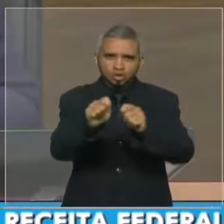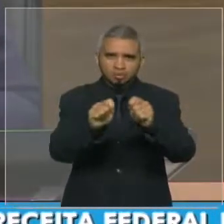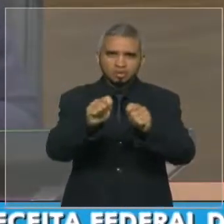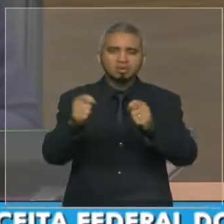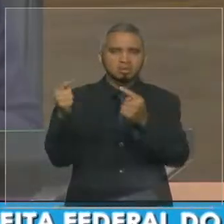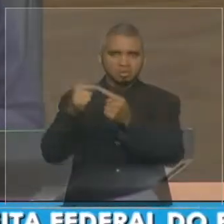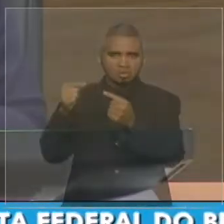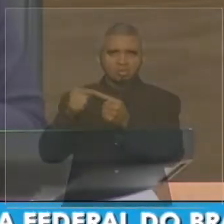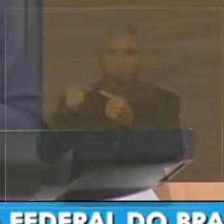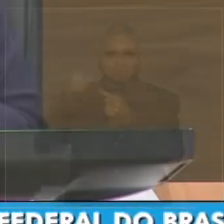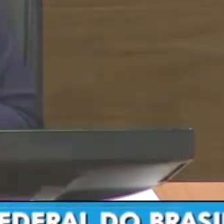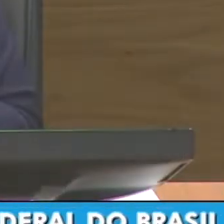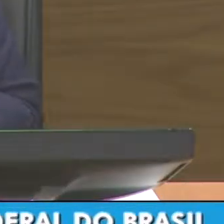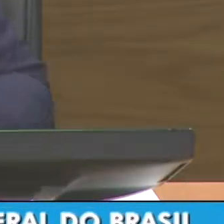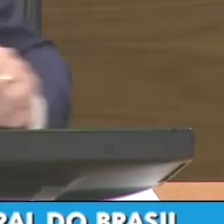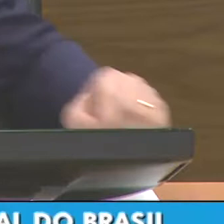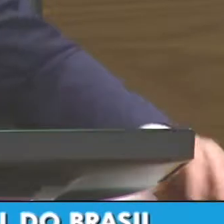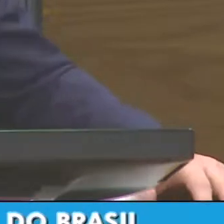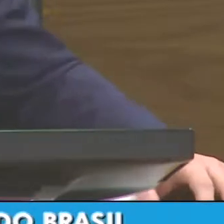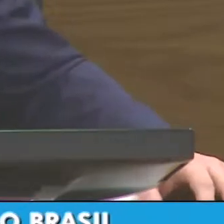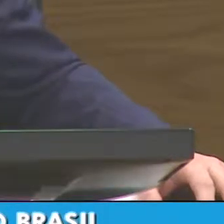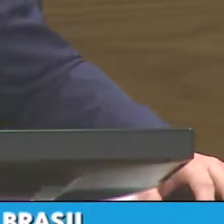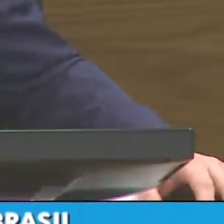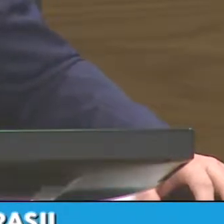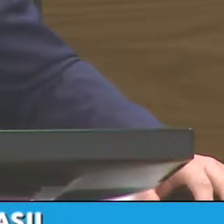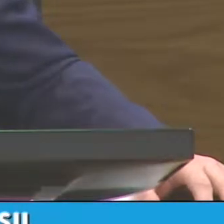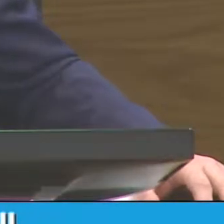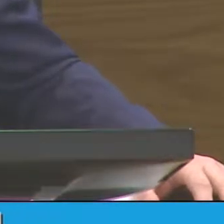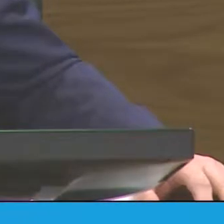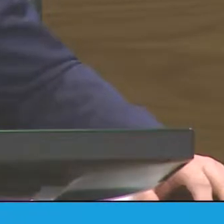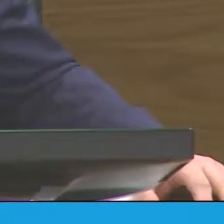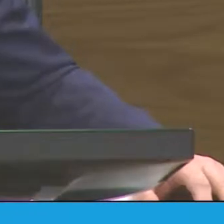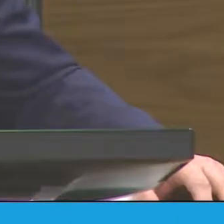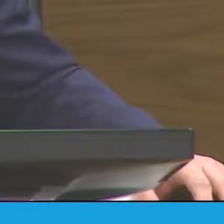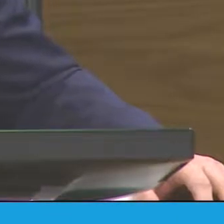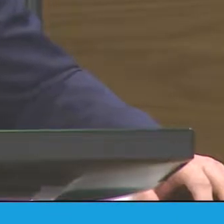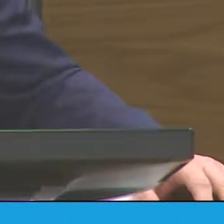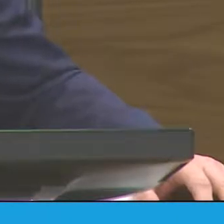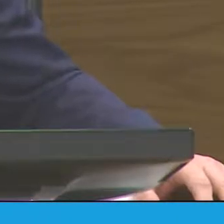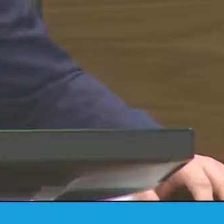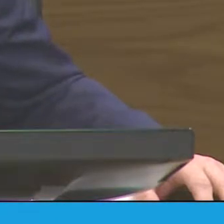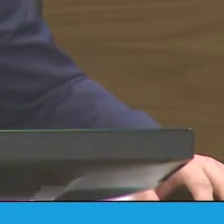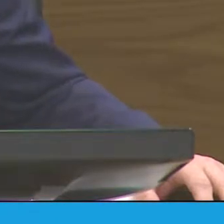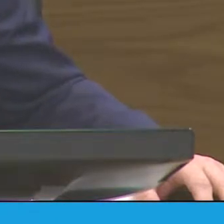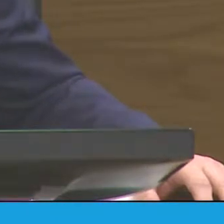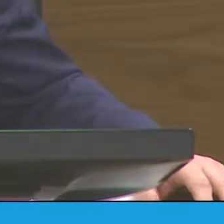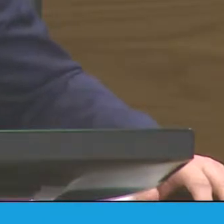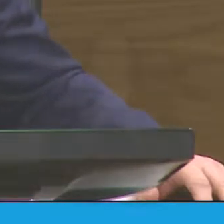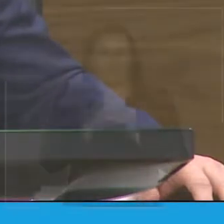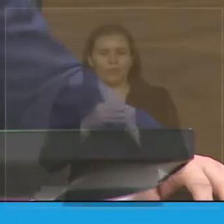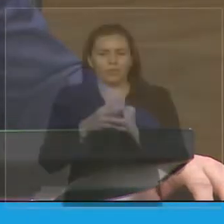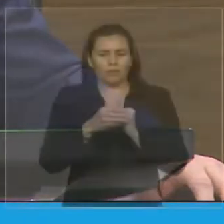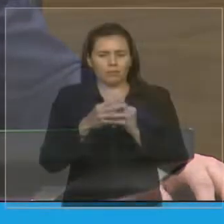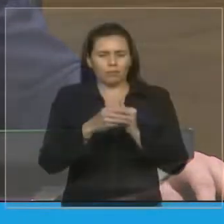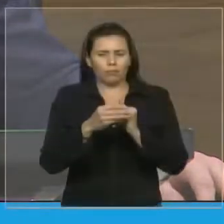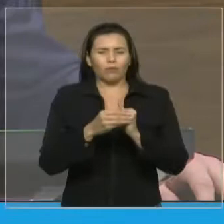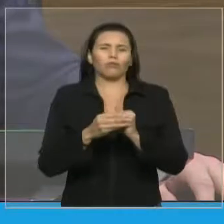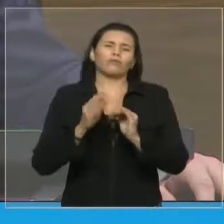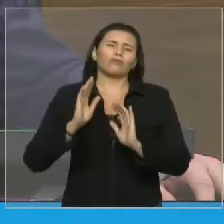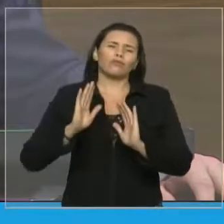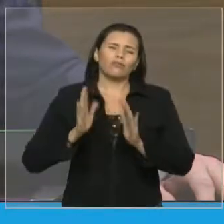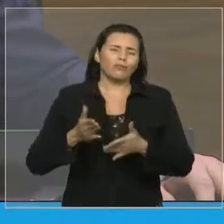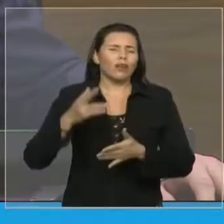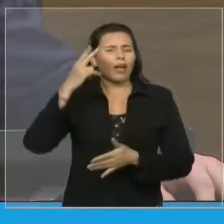economia é só número, mas também, sobretudo, é história. E essa coisa do tributo vem de muito longe, vem lá da origem mesmo do